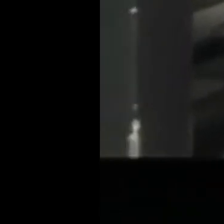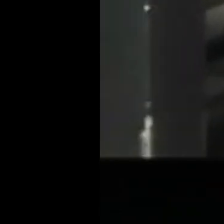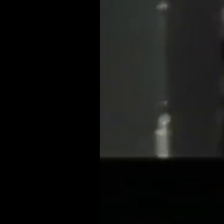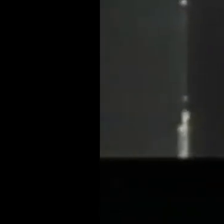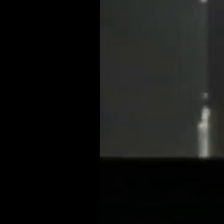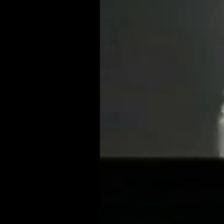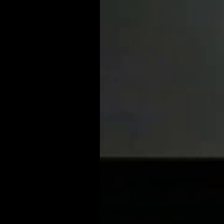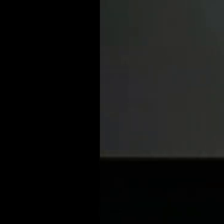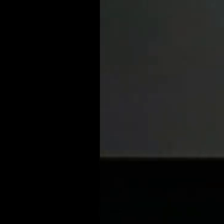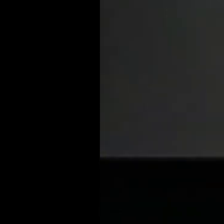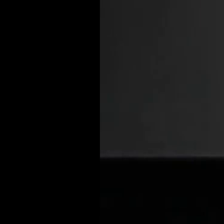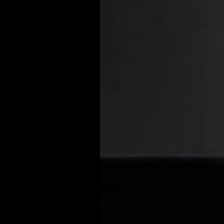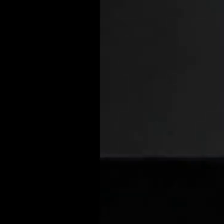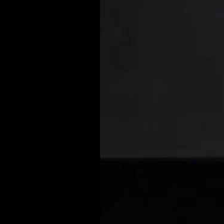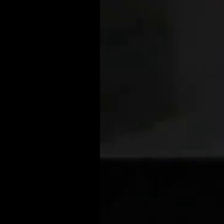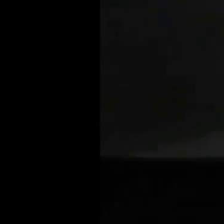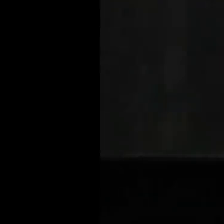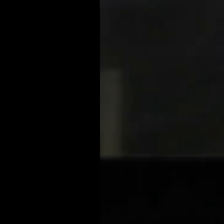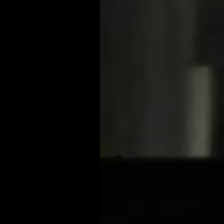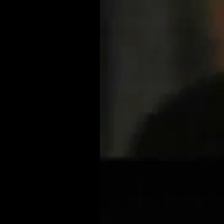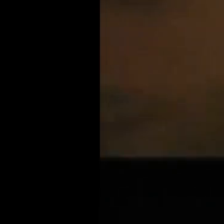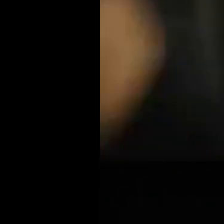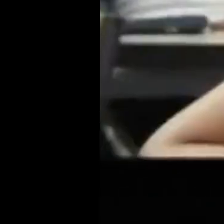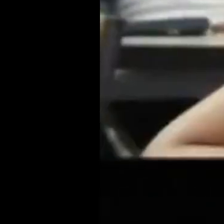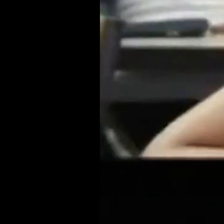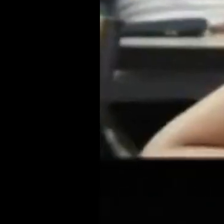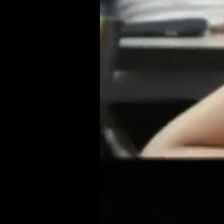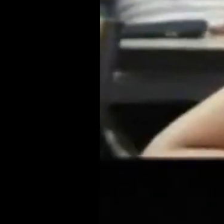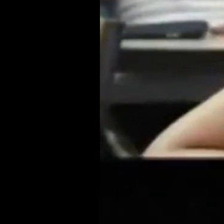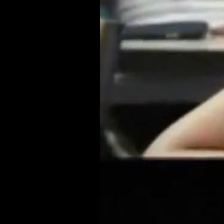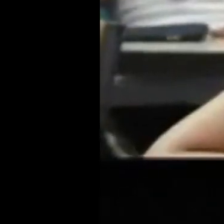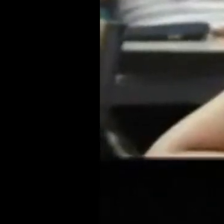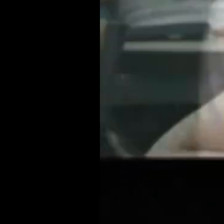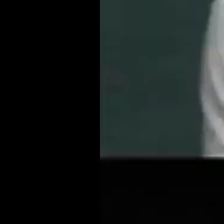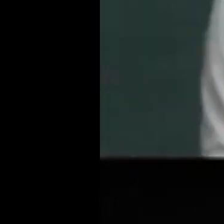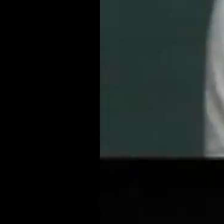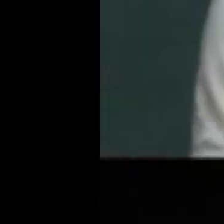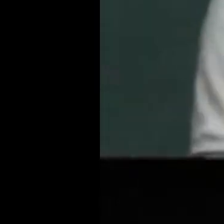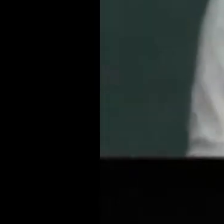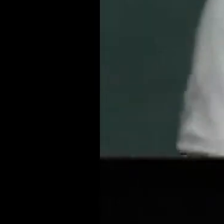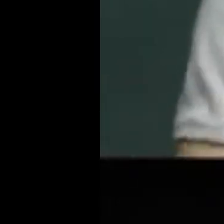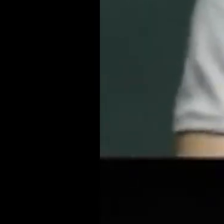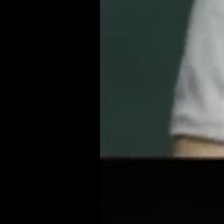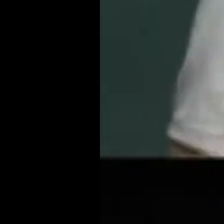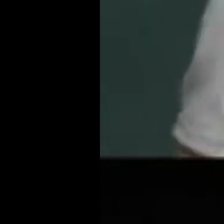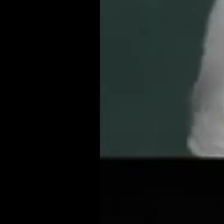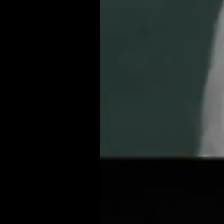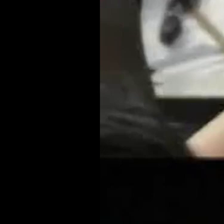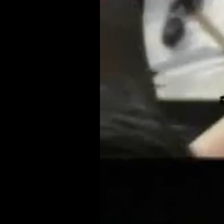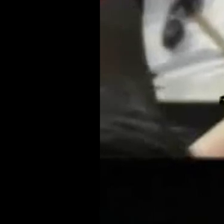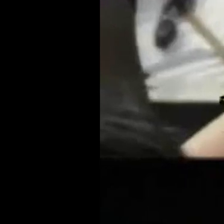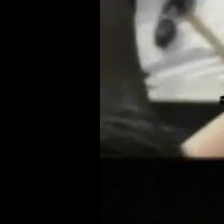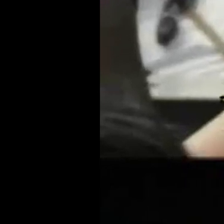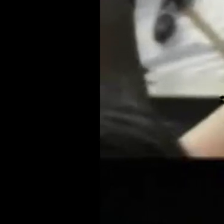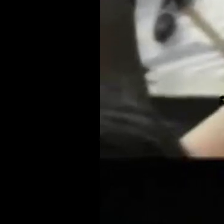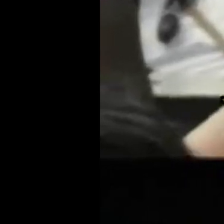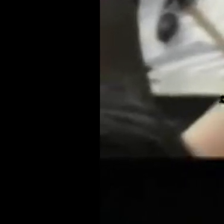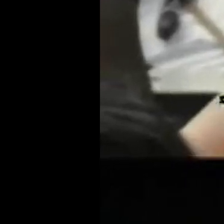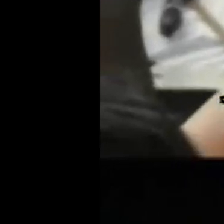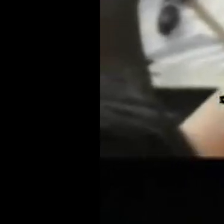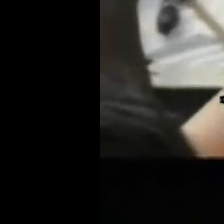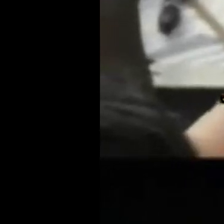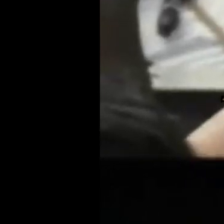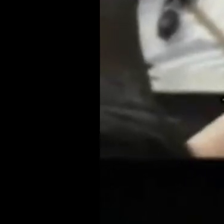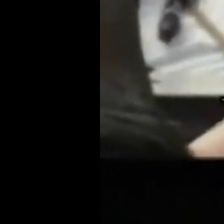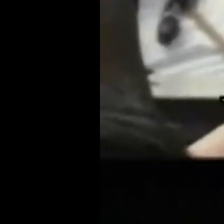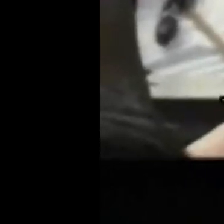la République, le livre La République. La République de Platon. Ouais. Mais alors quel genre de questions il pose? Sur quel sujet? Surtout,